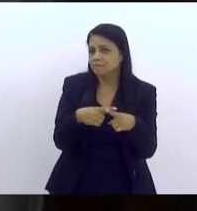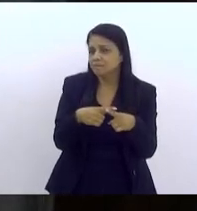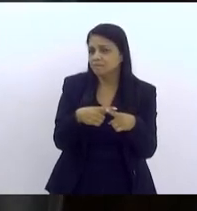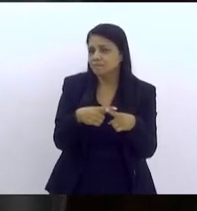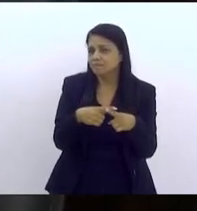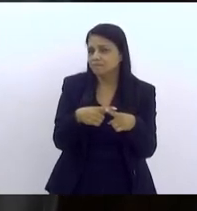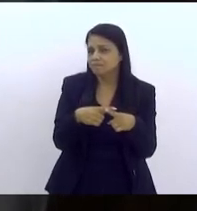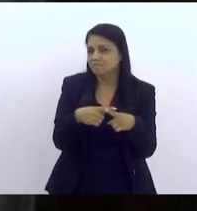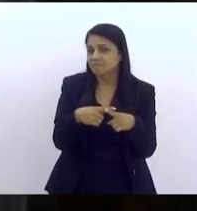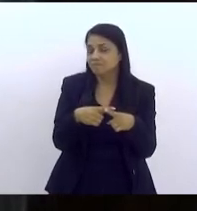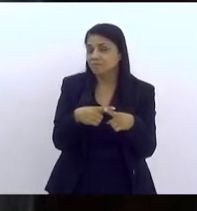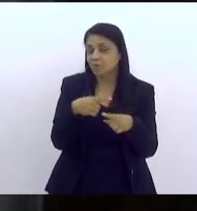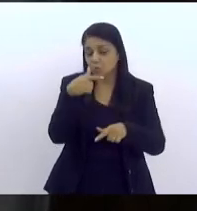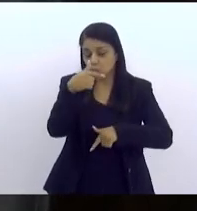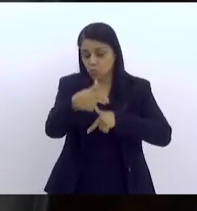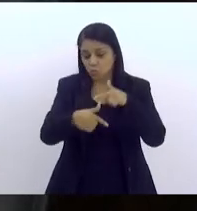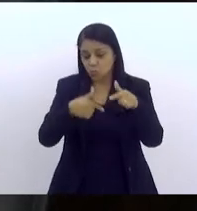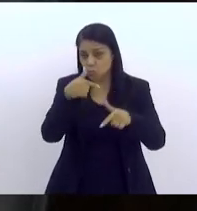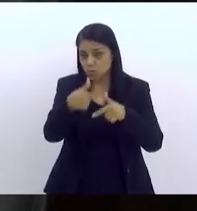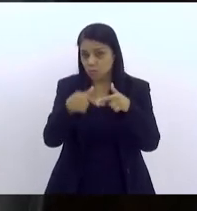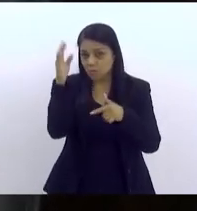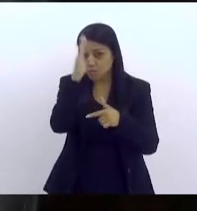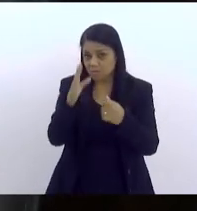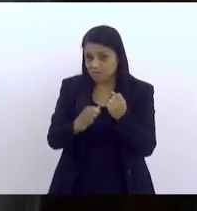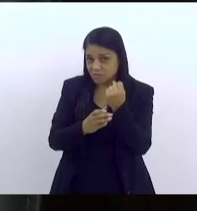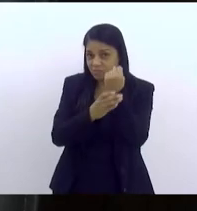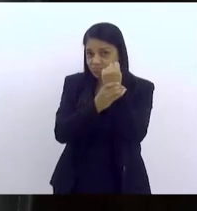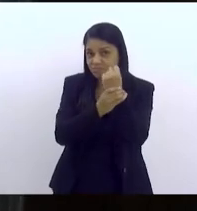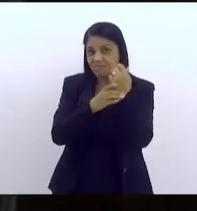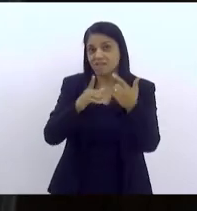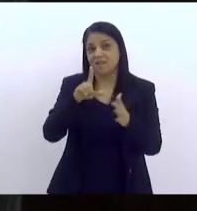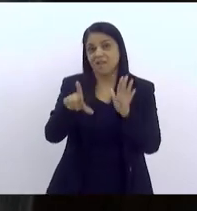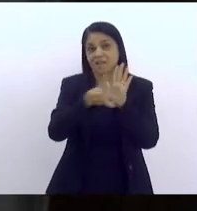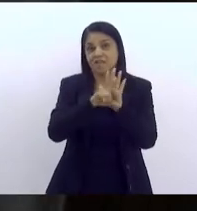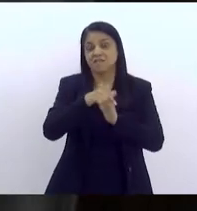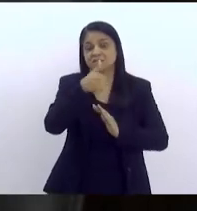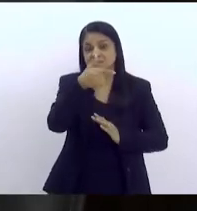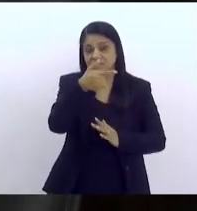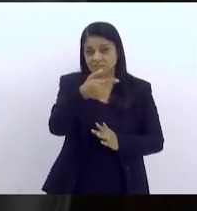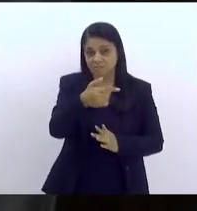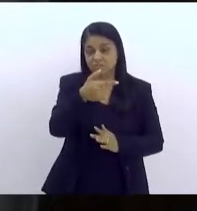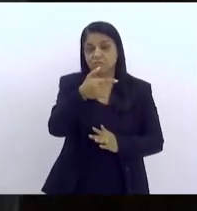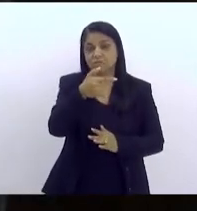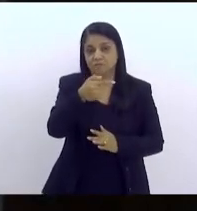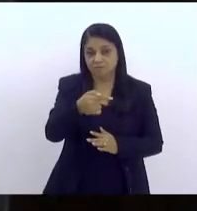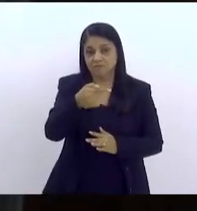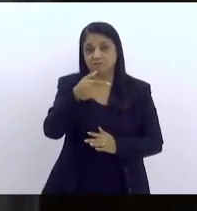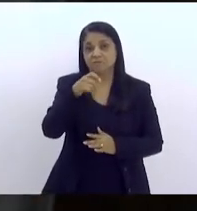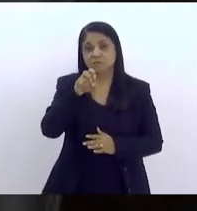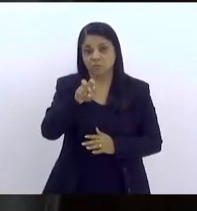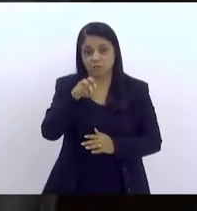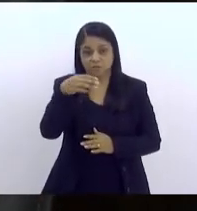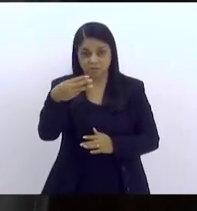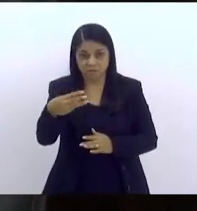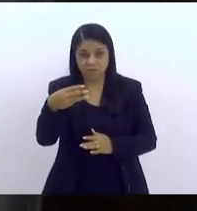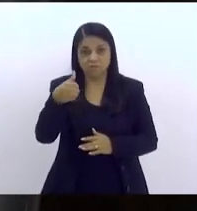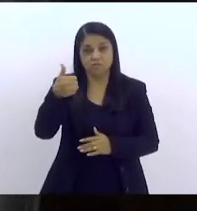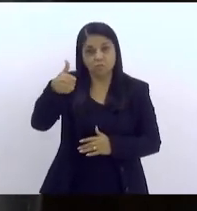ao trabalhador brasileiro é assegurada pela lei 7.783 de 1979